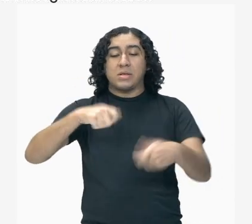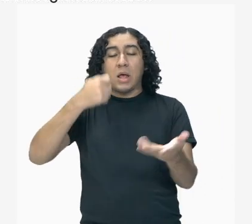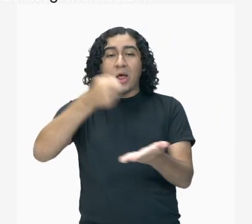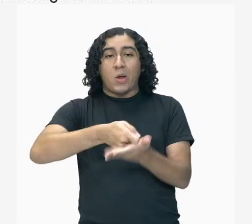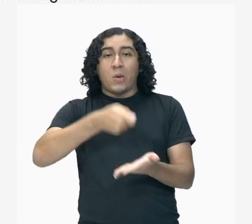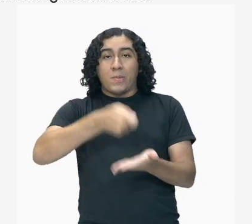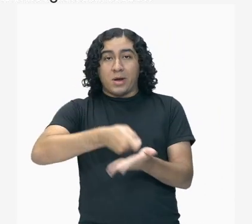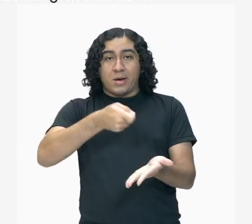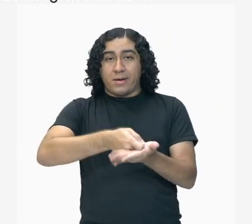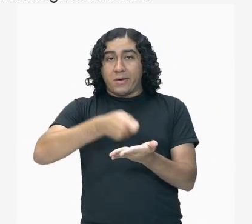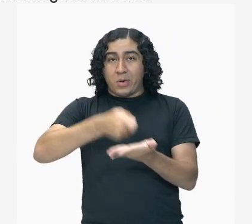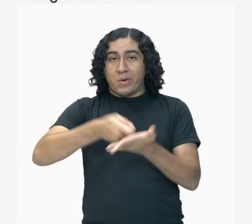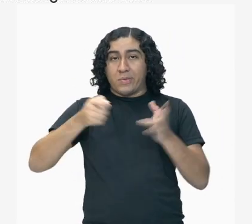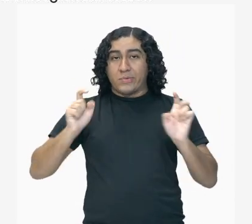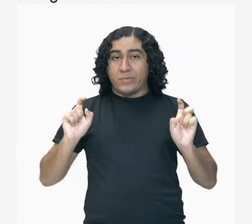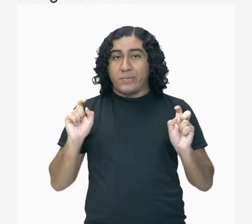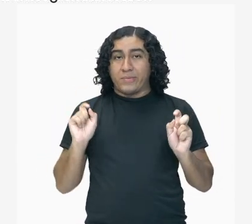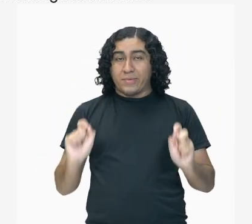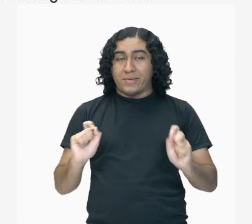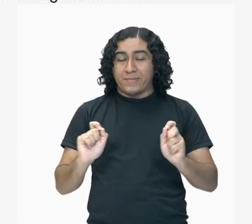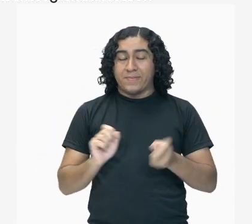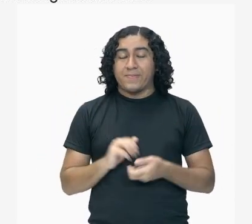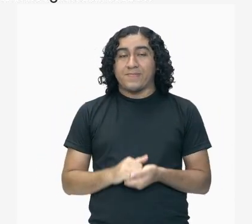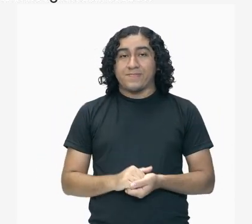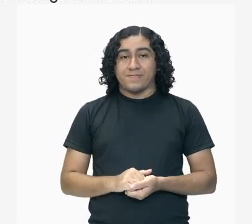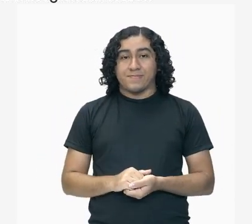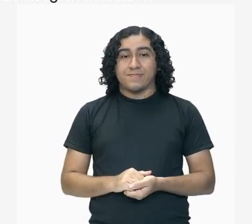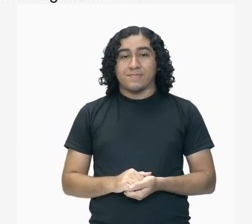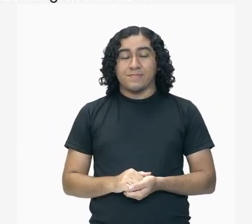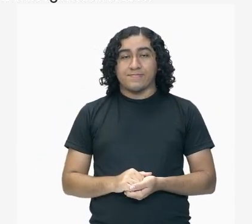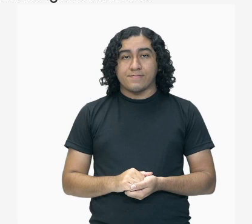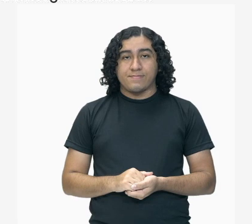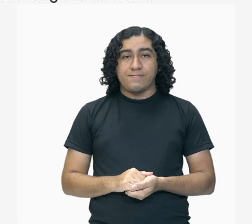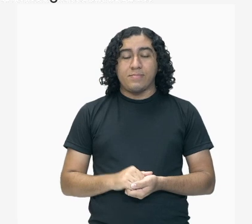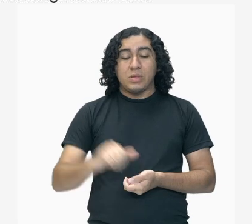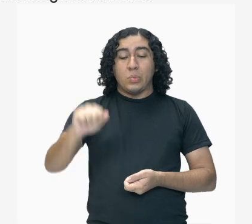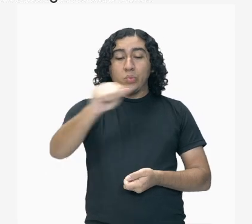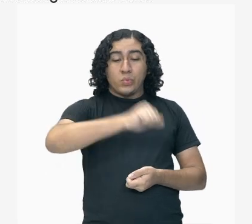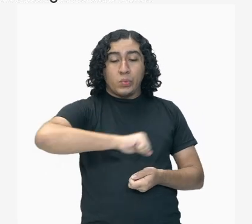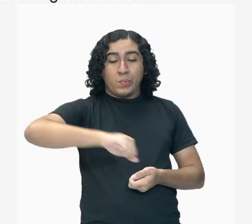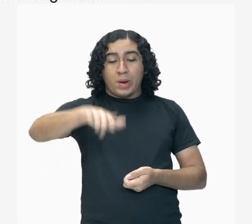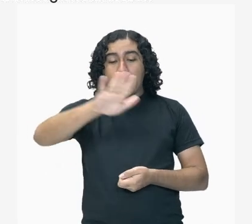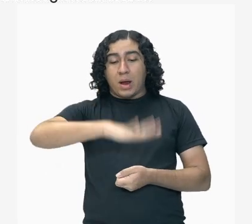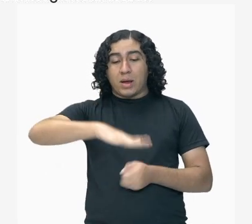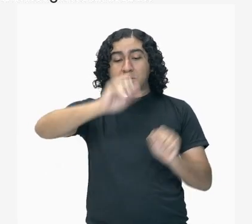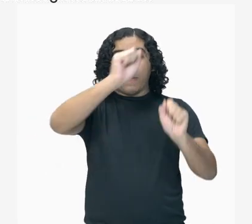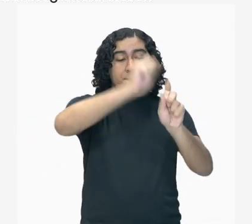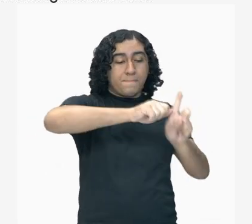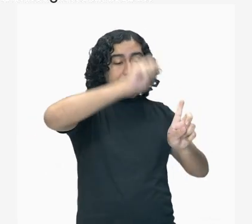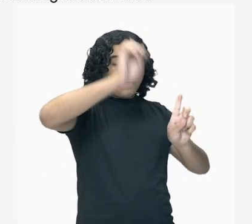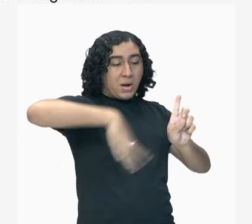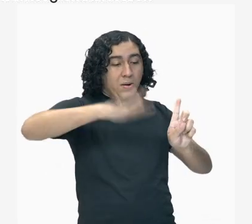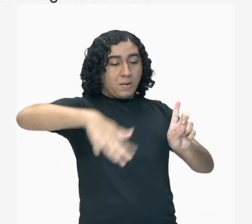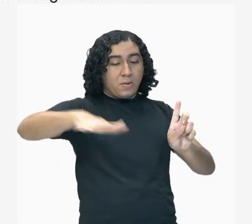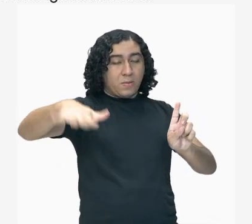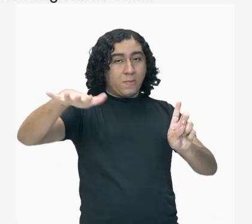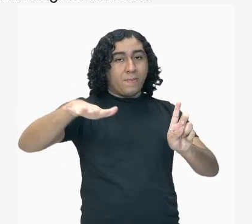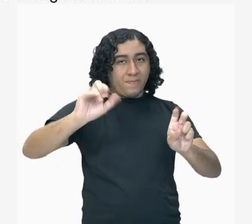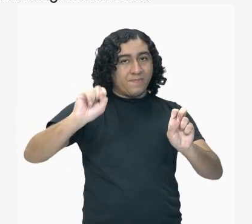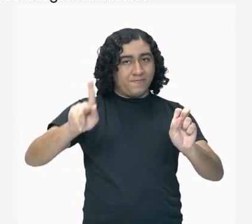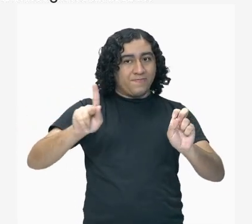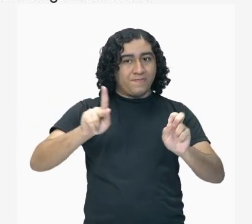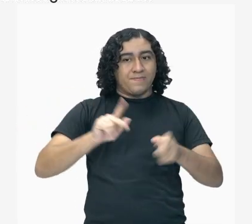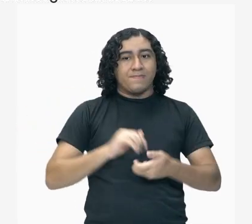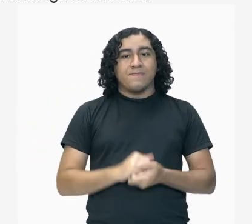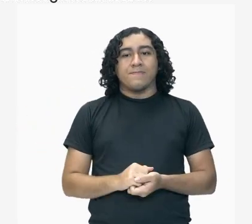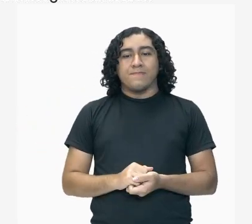pessoal necessariamente essas ondas precisam de um meio material para sua propagação Tá certo